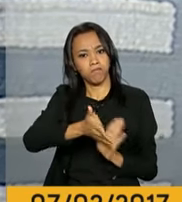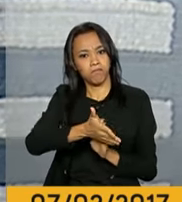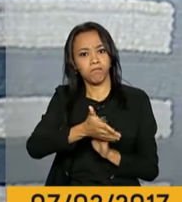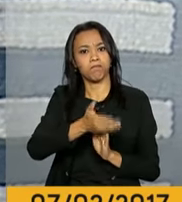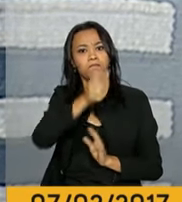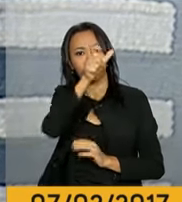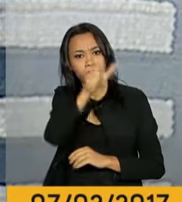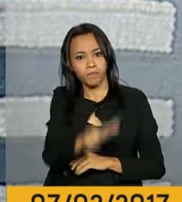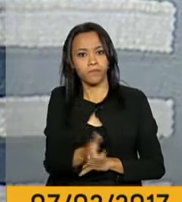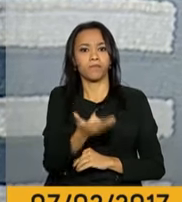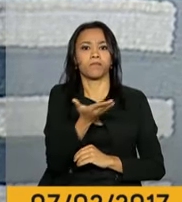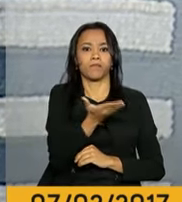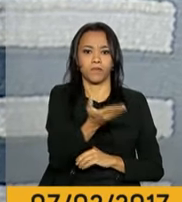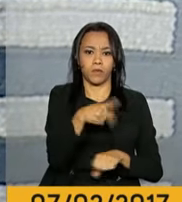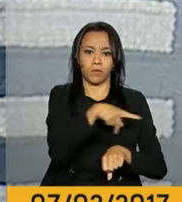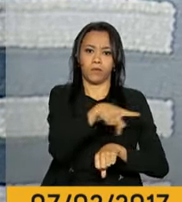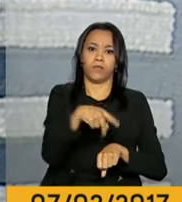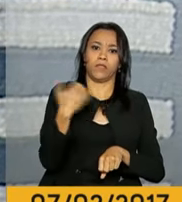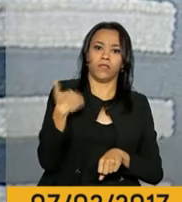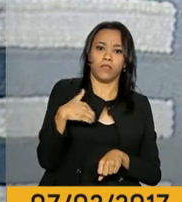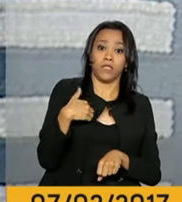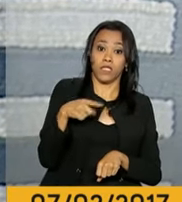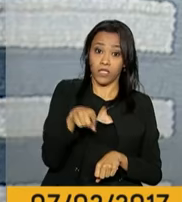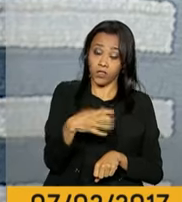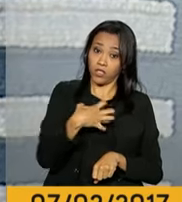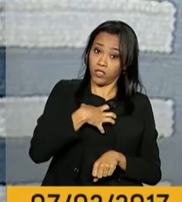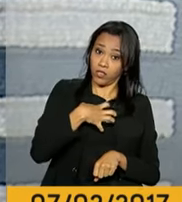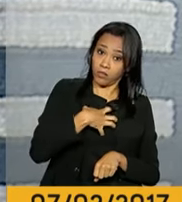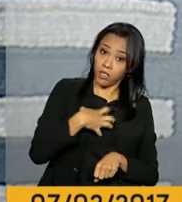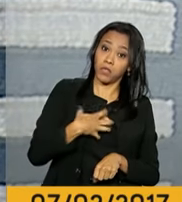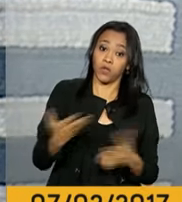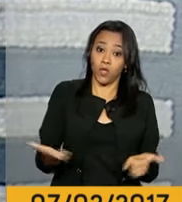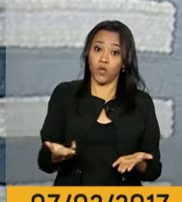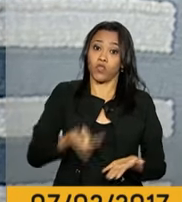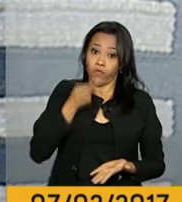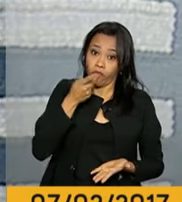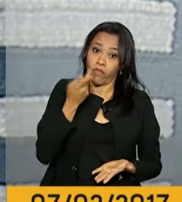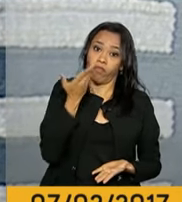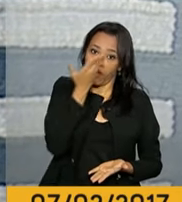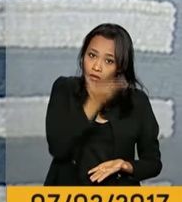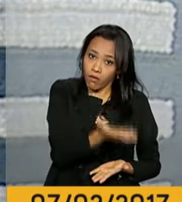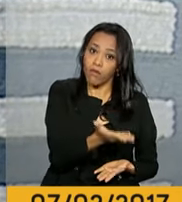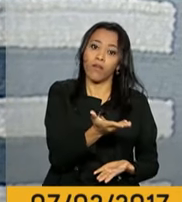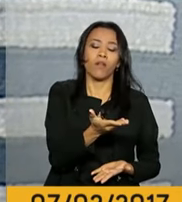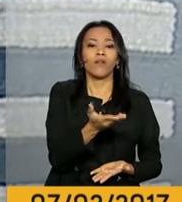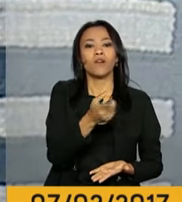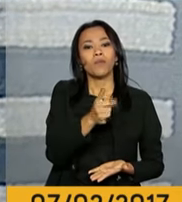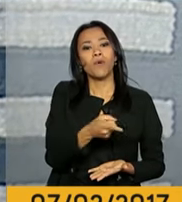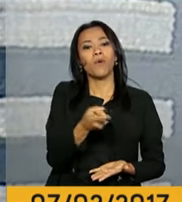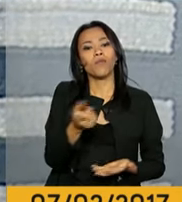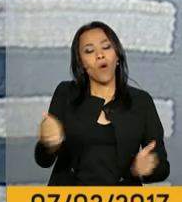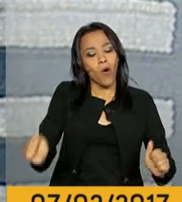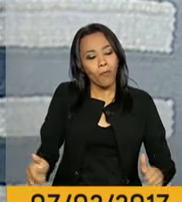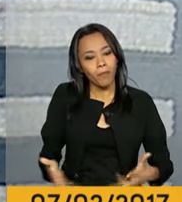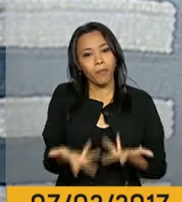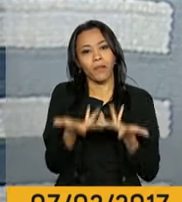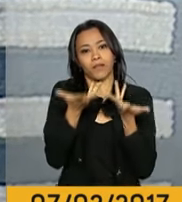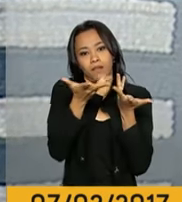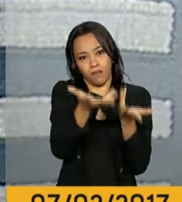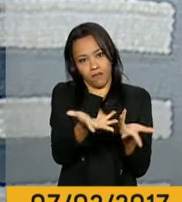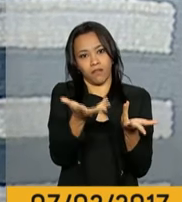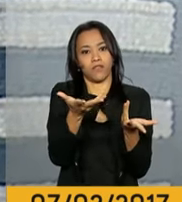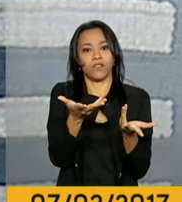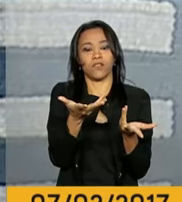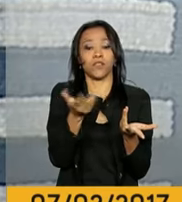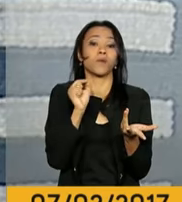reconhecimento aliás sentimentos que faço questão de expressar por singelo gesto de homenagem ao